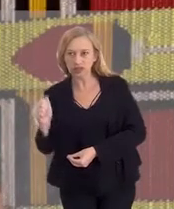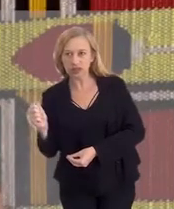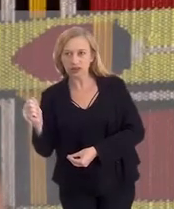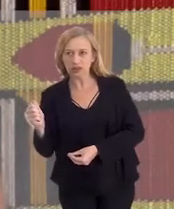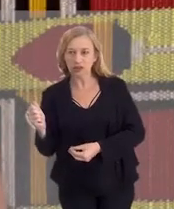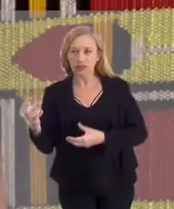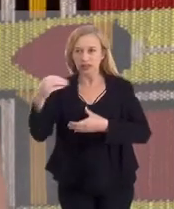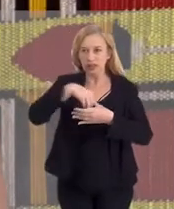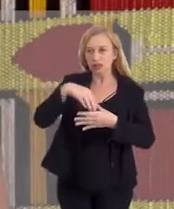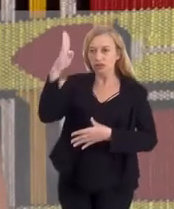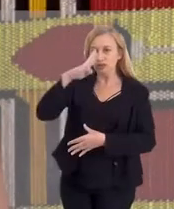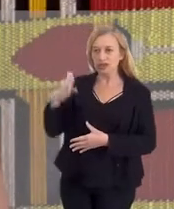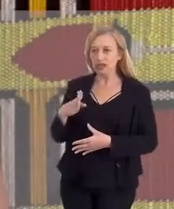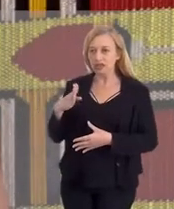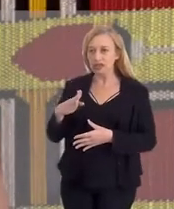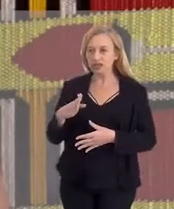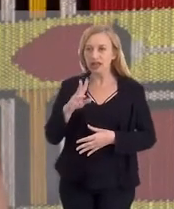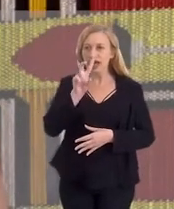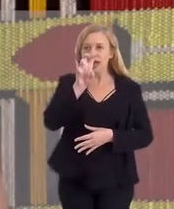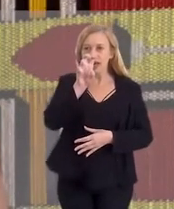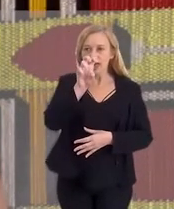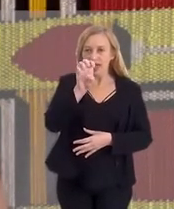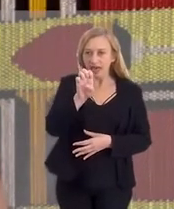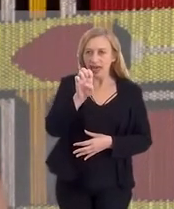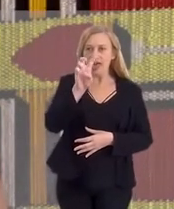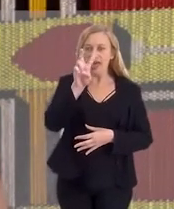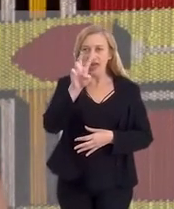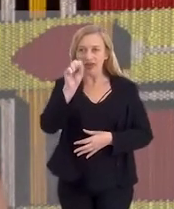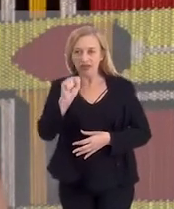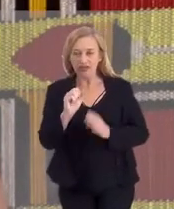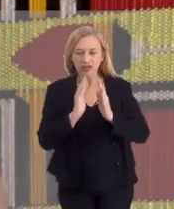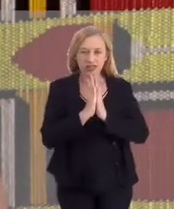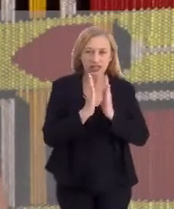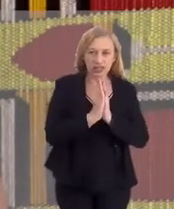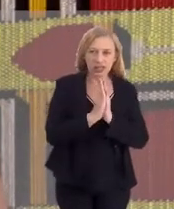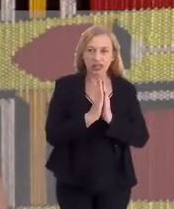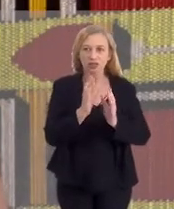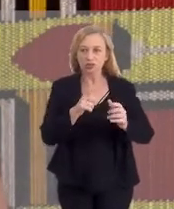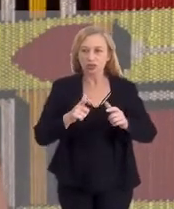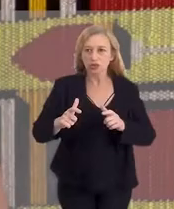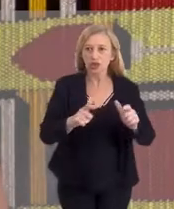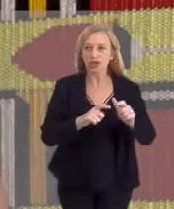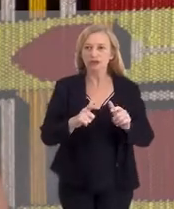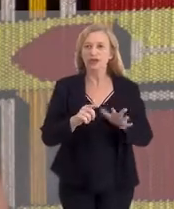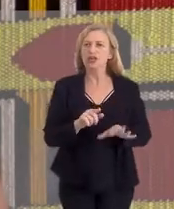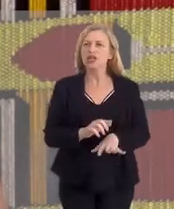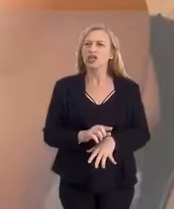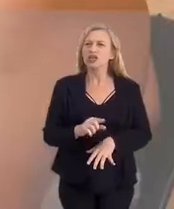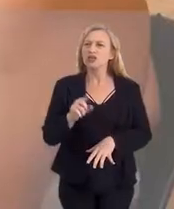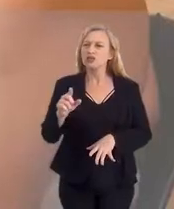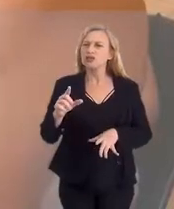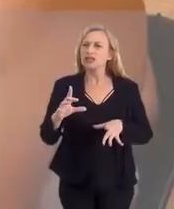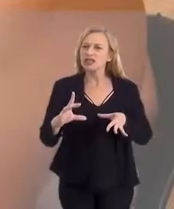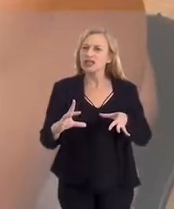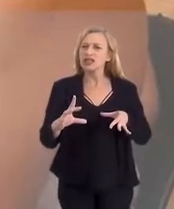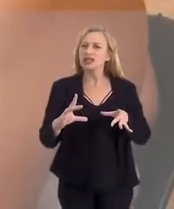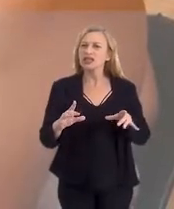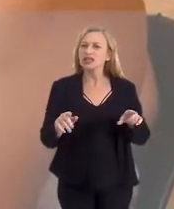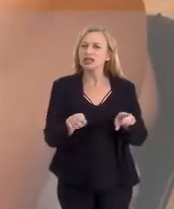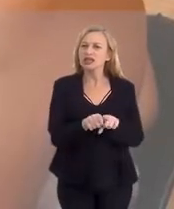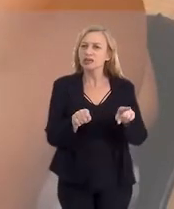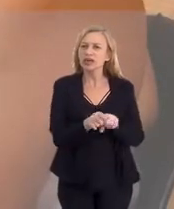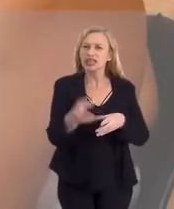África e a África se reconhecer no Brasil através das ervas, dos rezos, dos cantos. E vocês